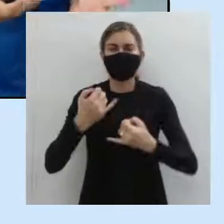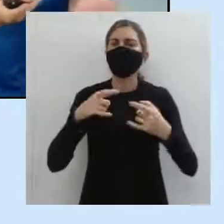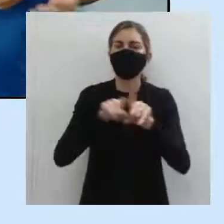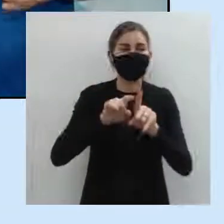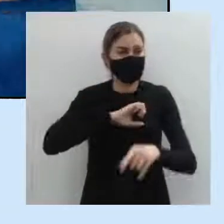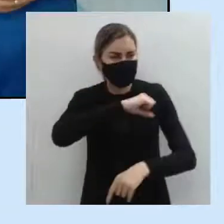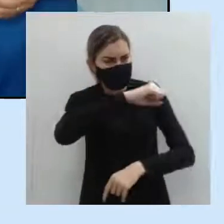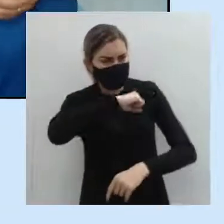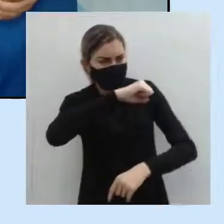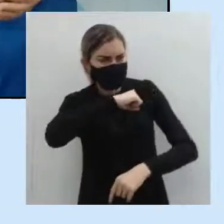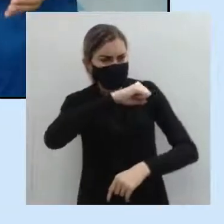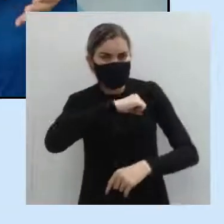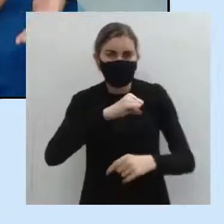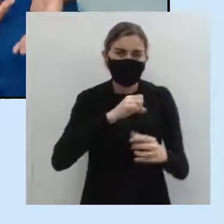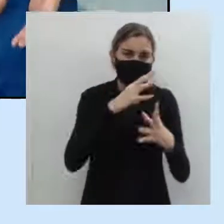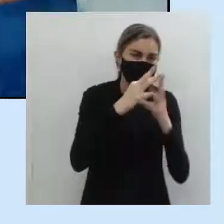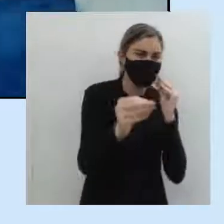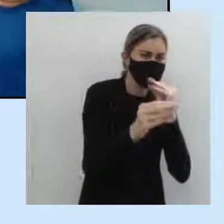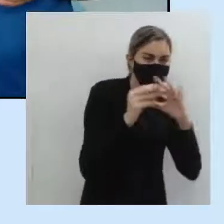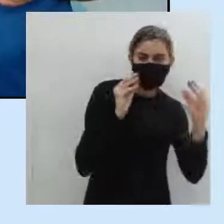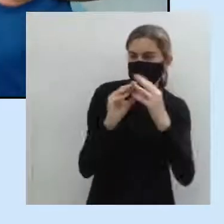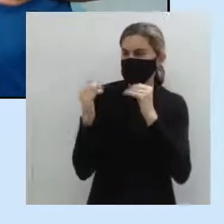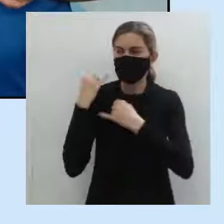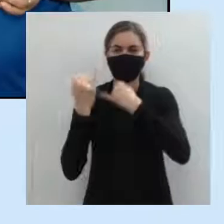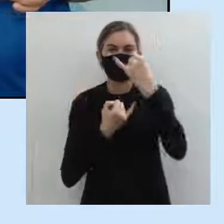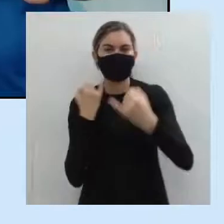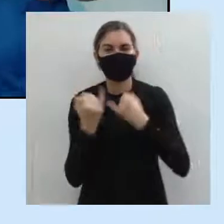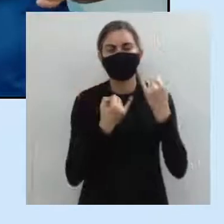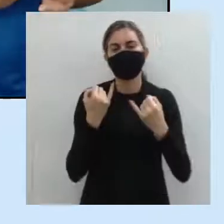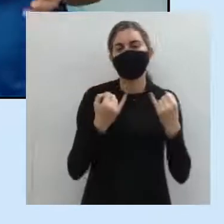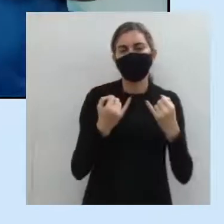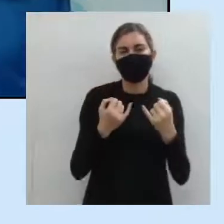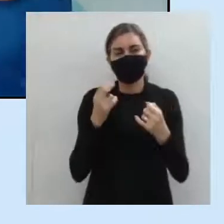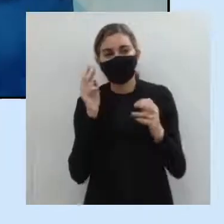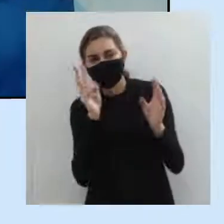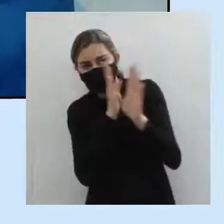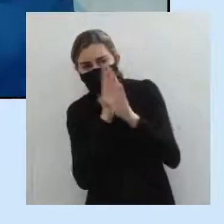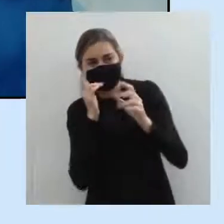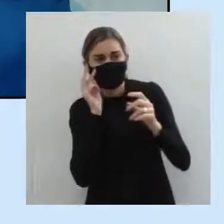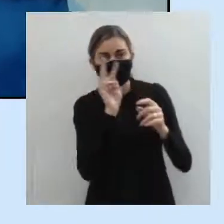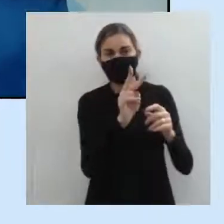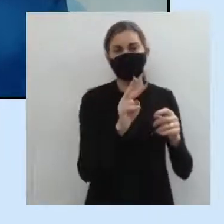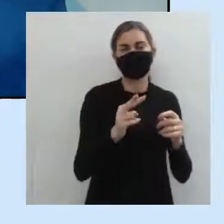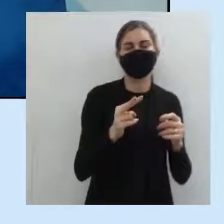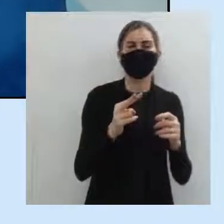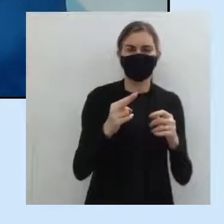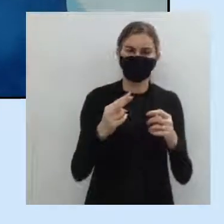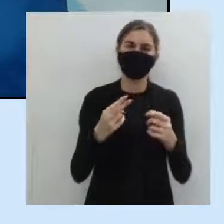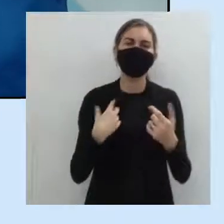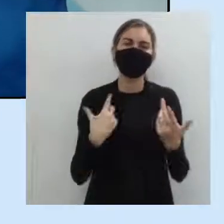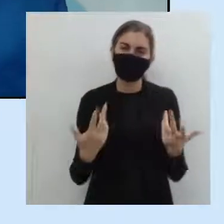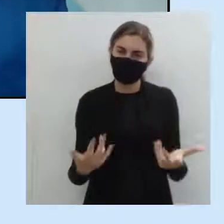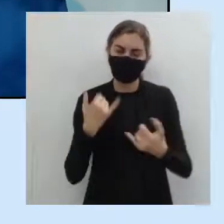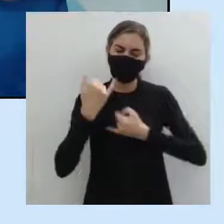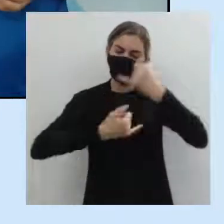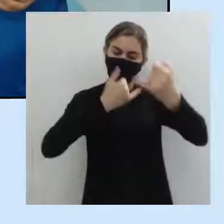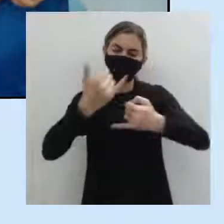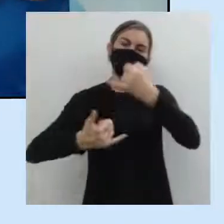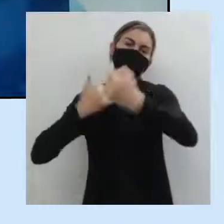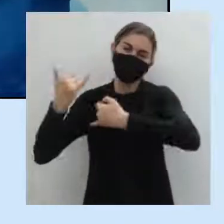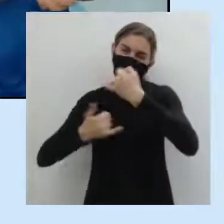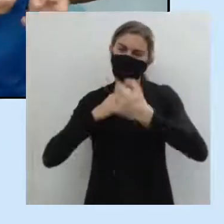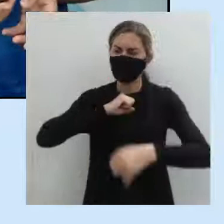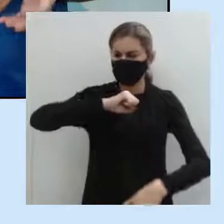também corre para se livrar de você, que está ali, né, à vez de ser o pega. Então, nessa brincadeira